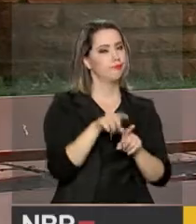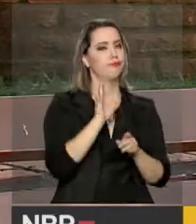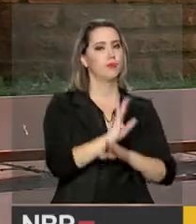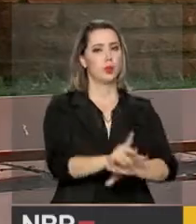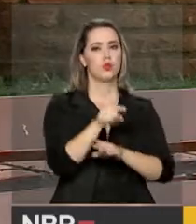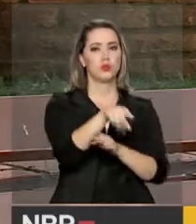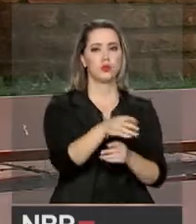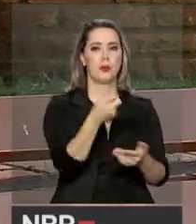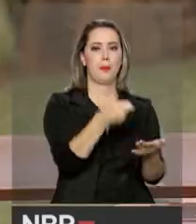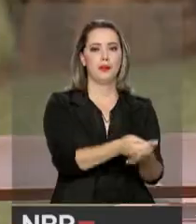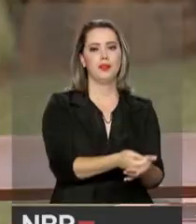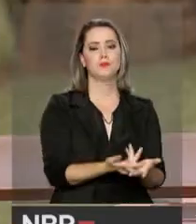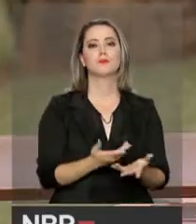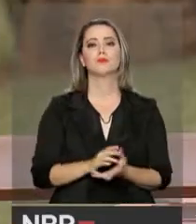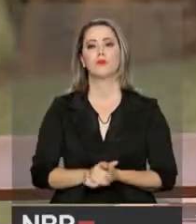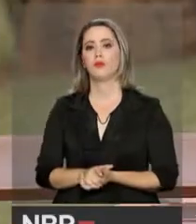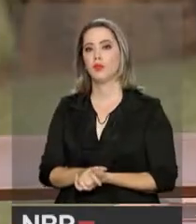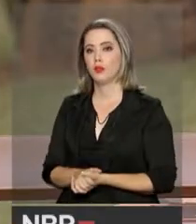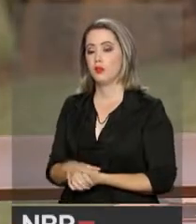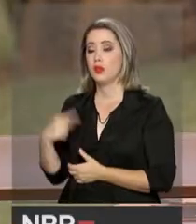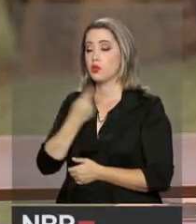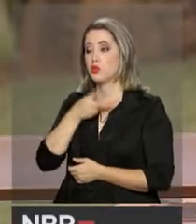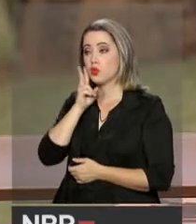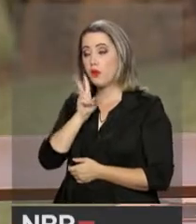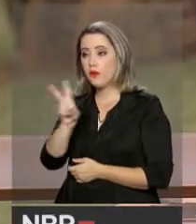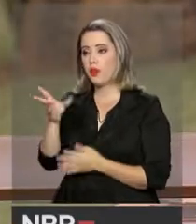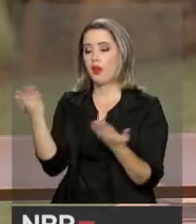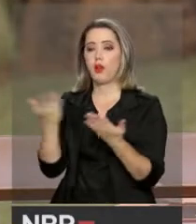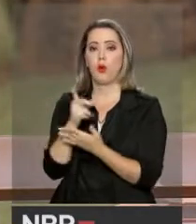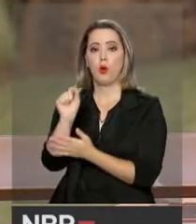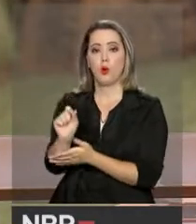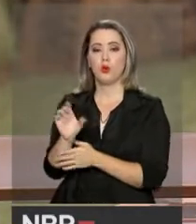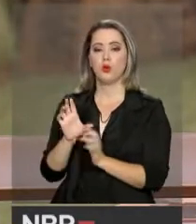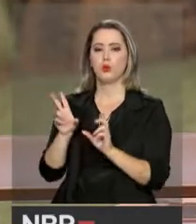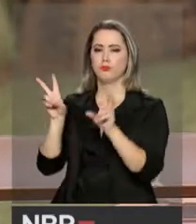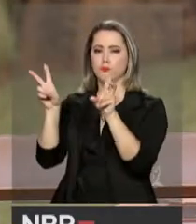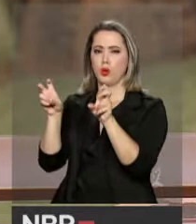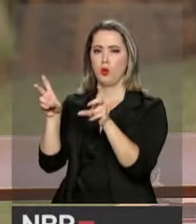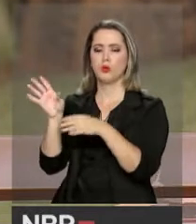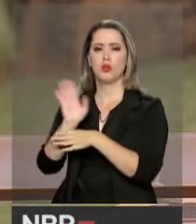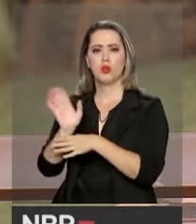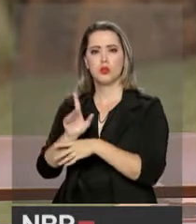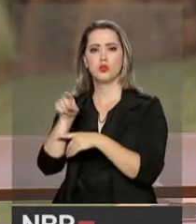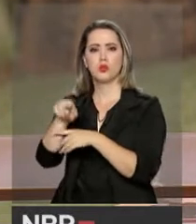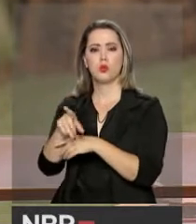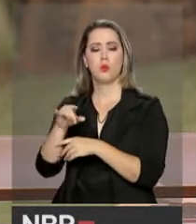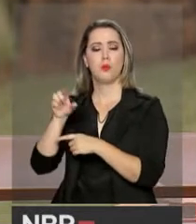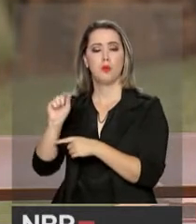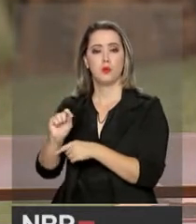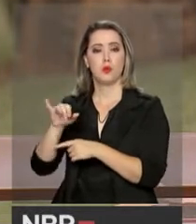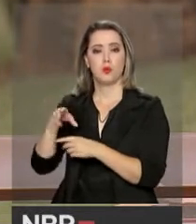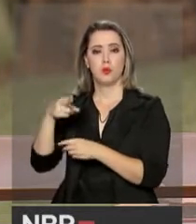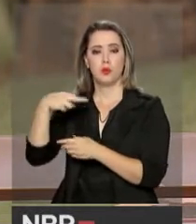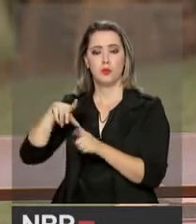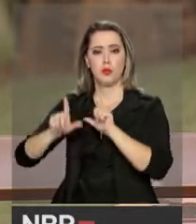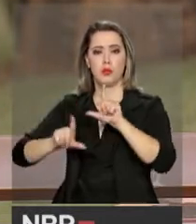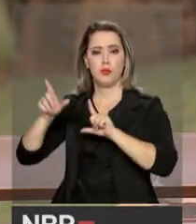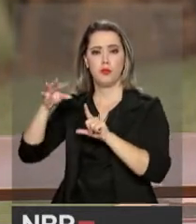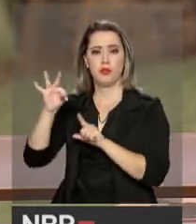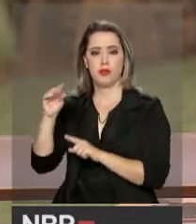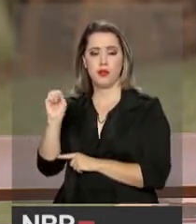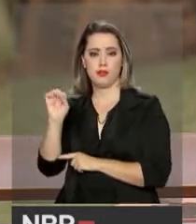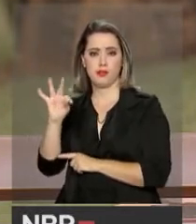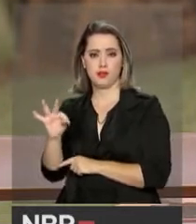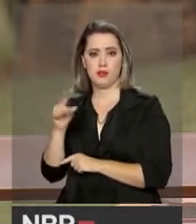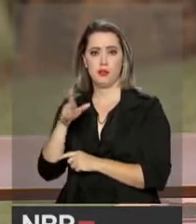ajuda a pagar essa conta. A gente vai acompanhar agora um trecho do programa Jornada, exibido pela TV TST,